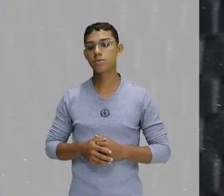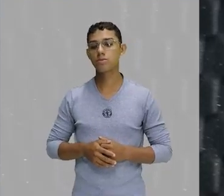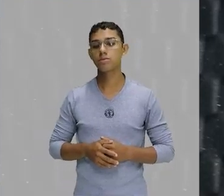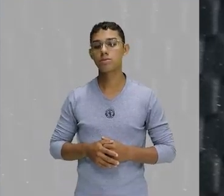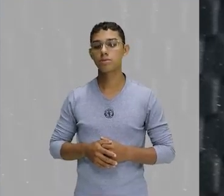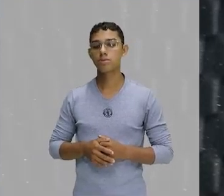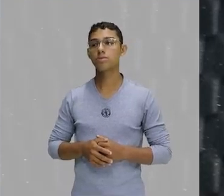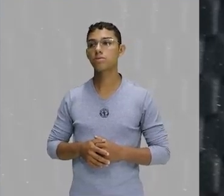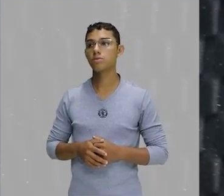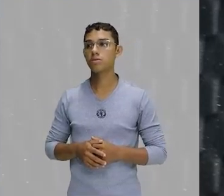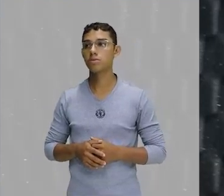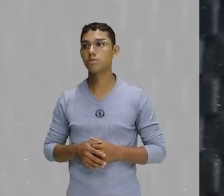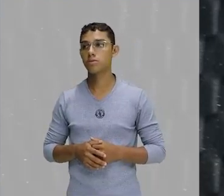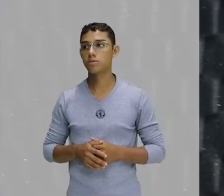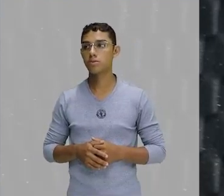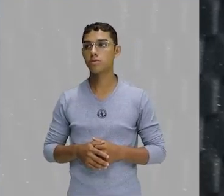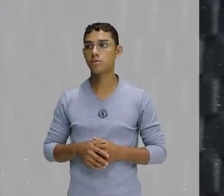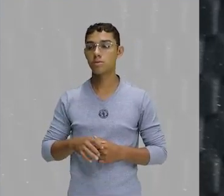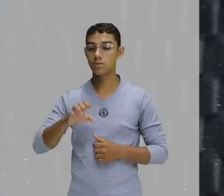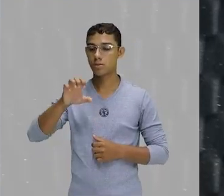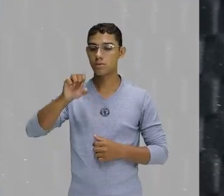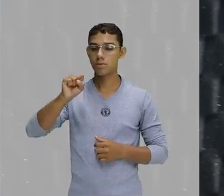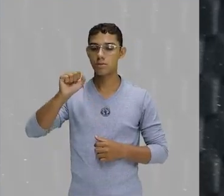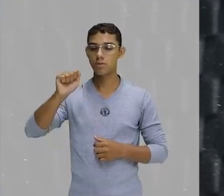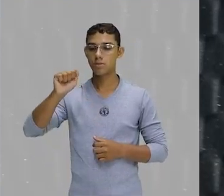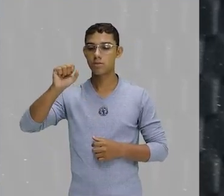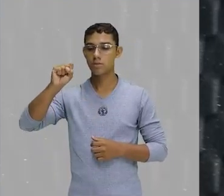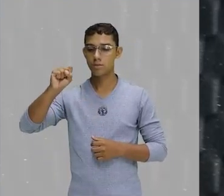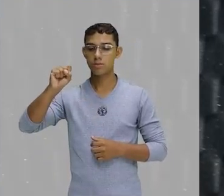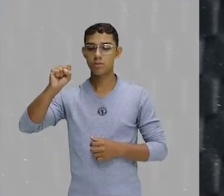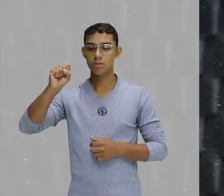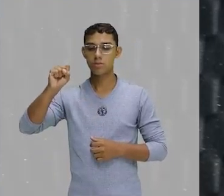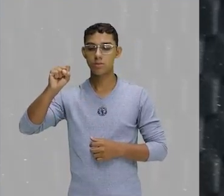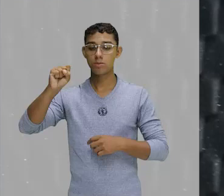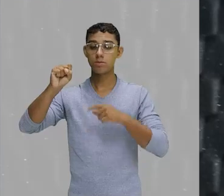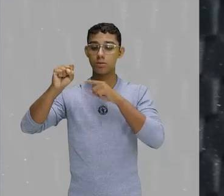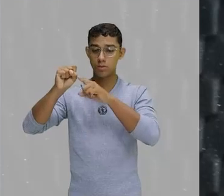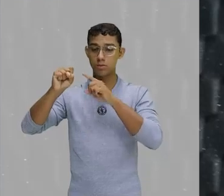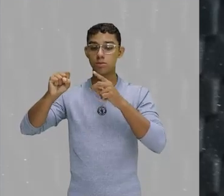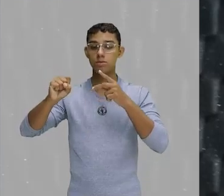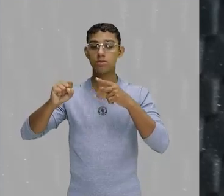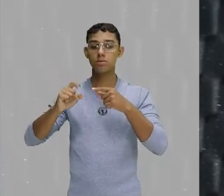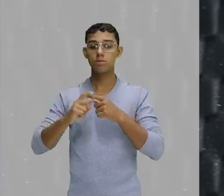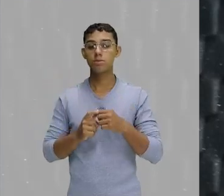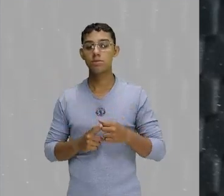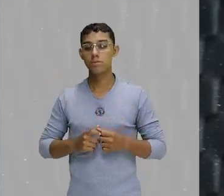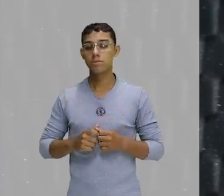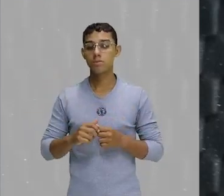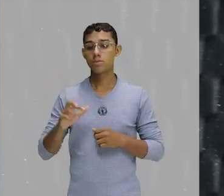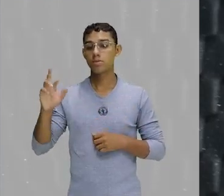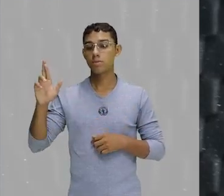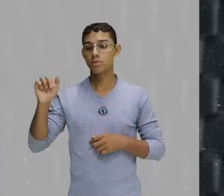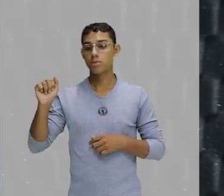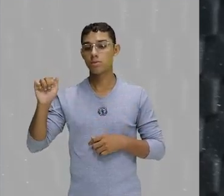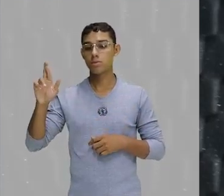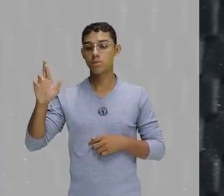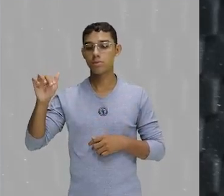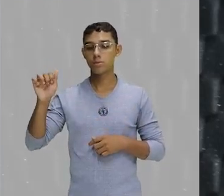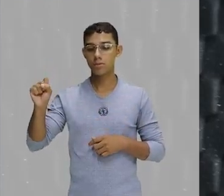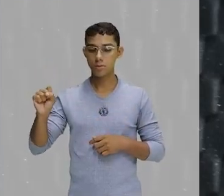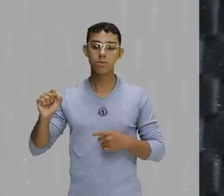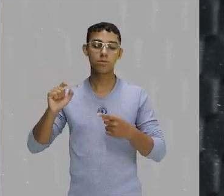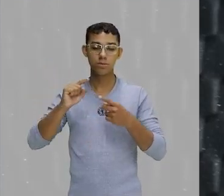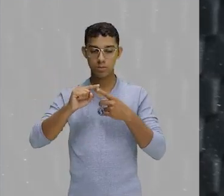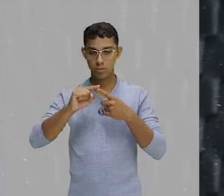gênero. Eu estou me referindo a essas raras, todas, palavra feminina, essas, palavra